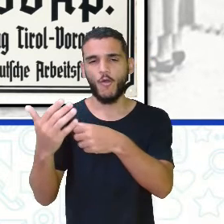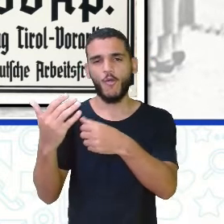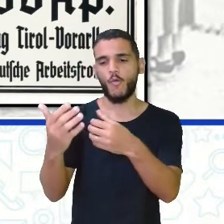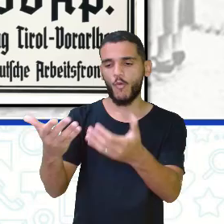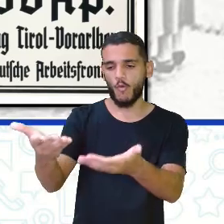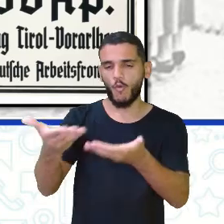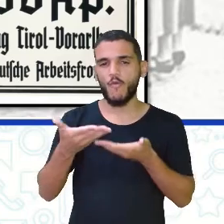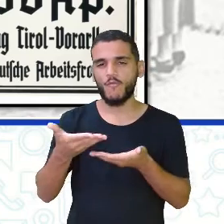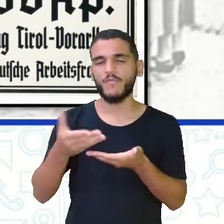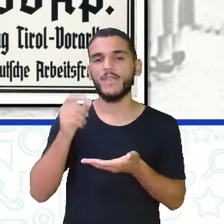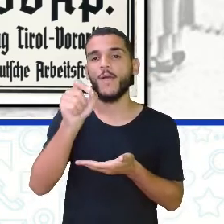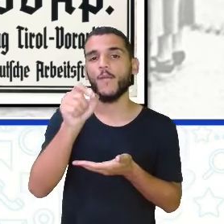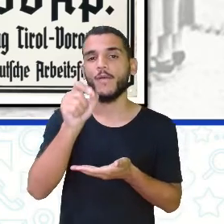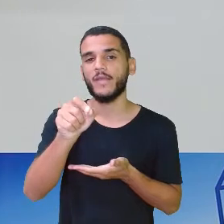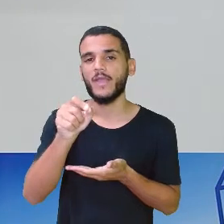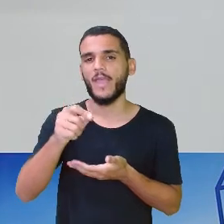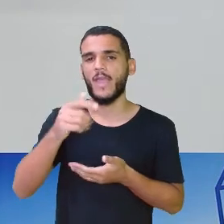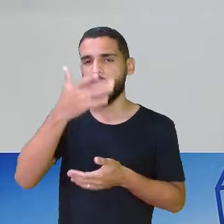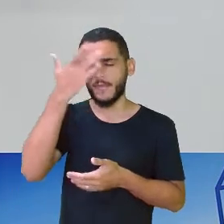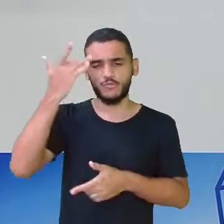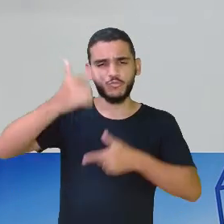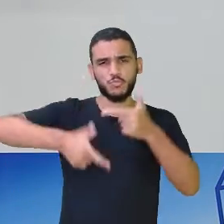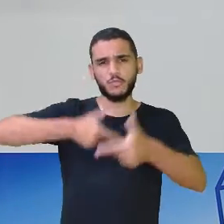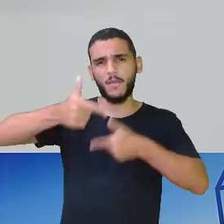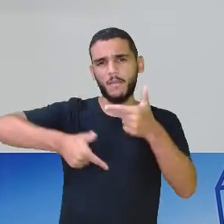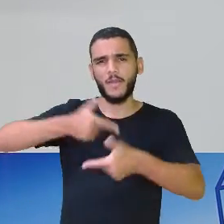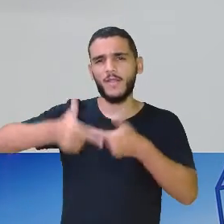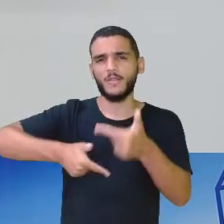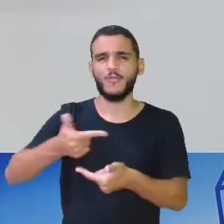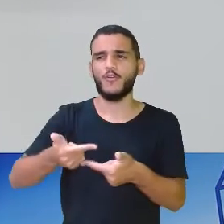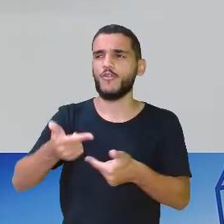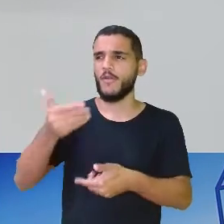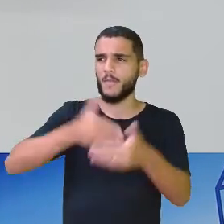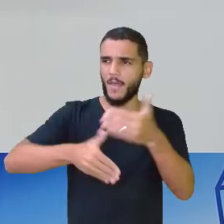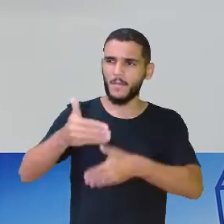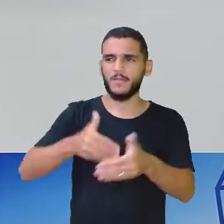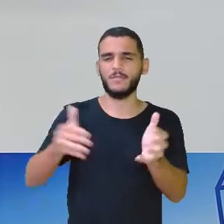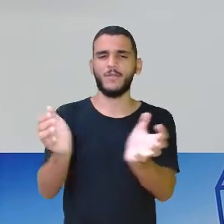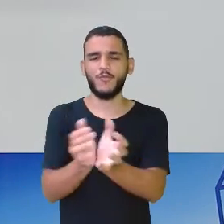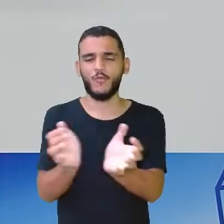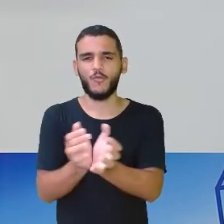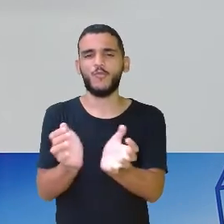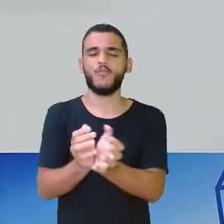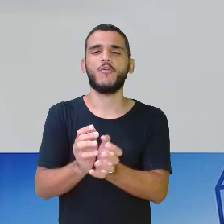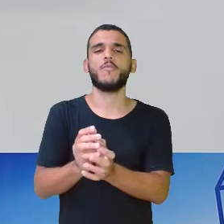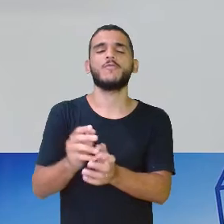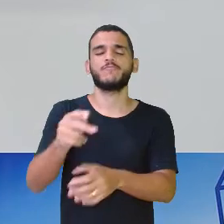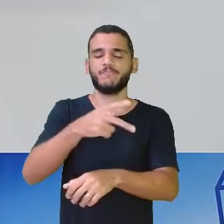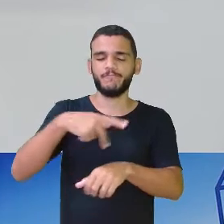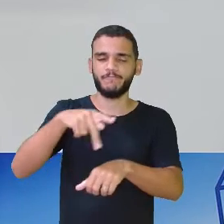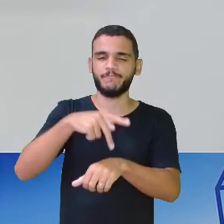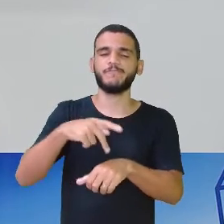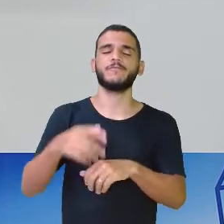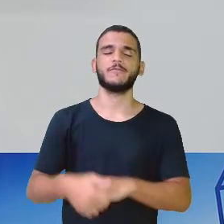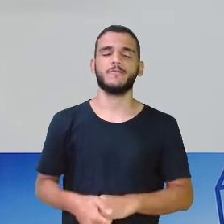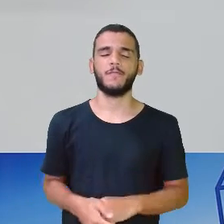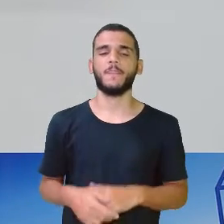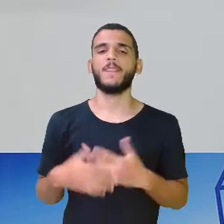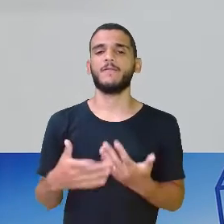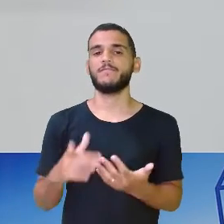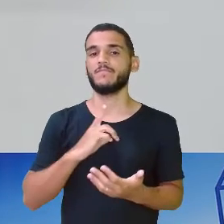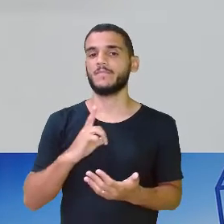para o nacionalismo. Existe uma entrevista, né, que o Adolf Hitler ele deu a uma revista e